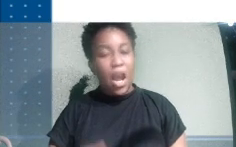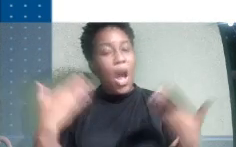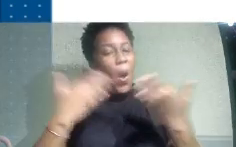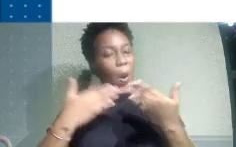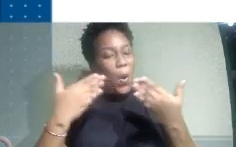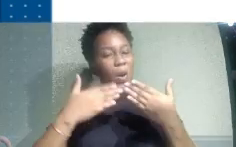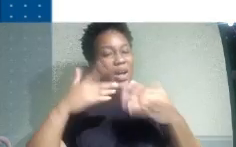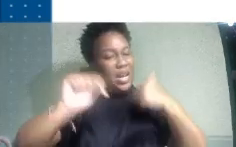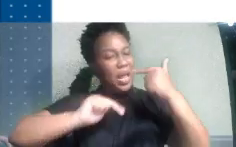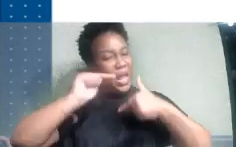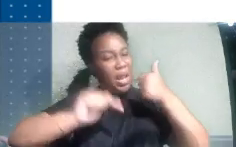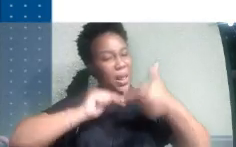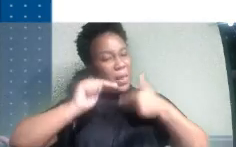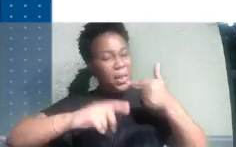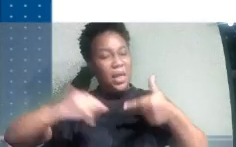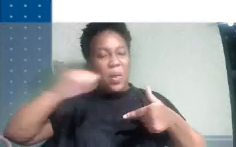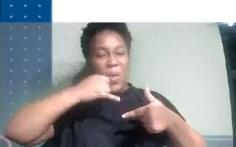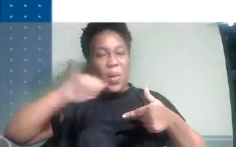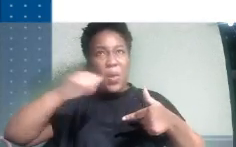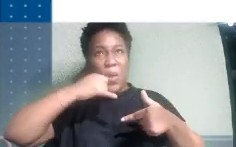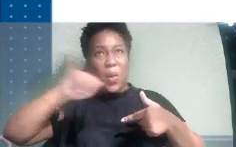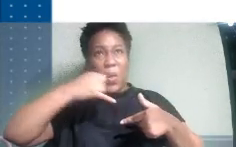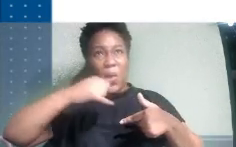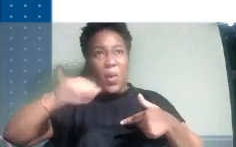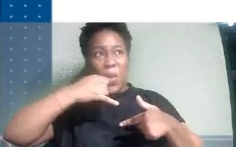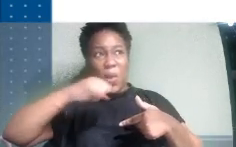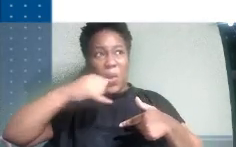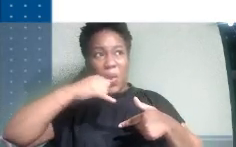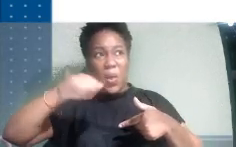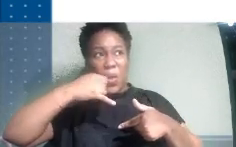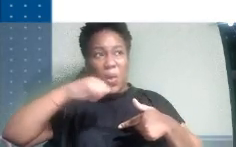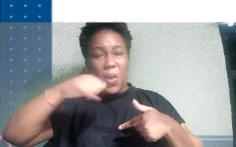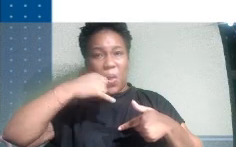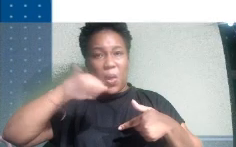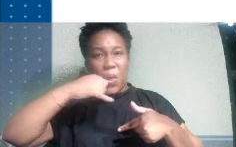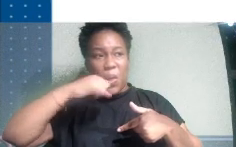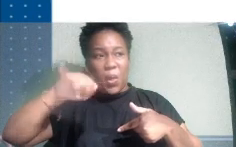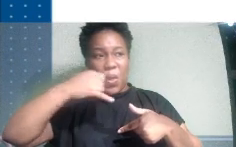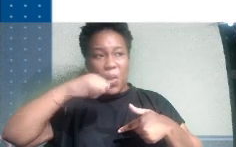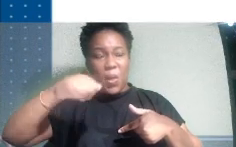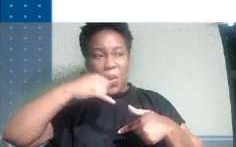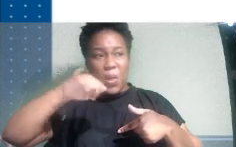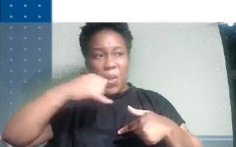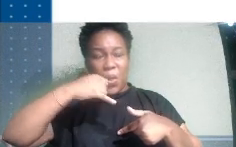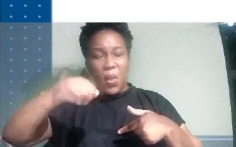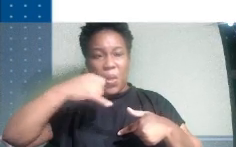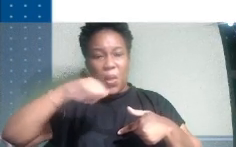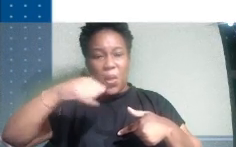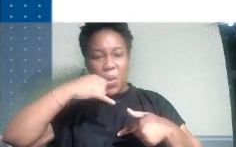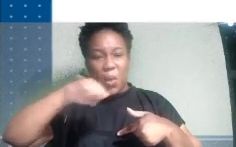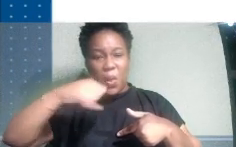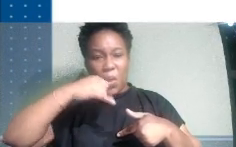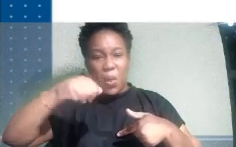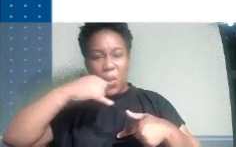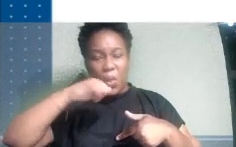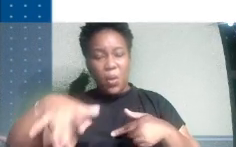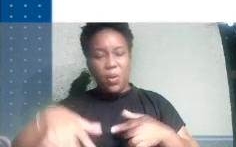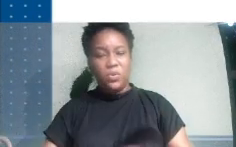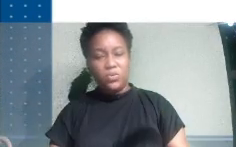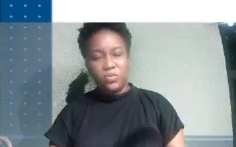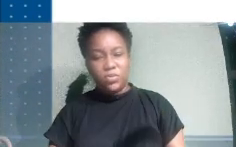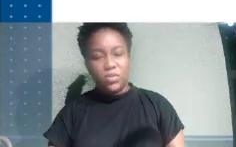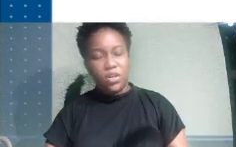elétrica, especificamente, precisamos falar de corrente elétrica. A corrente elétrica, ela nada mais é do que um fluxo